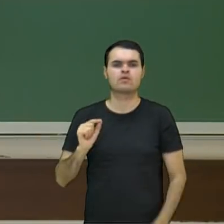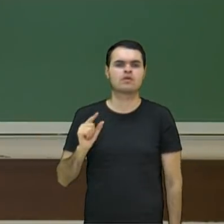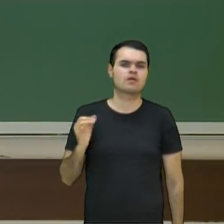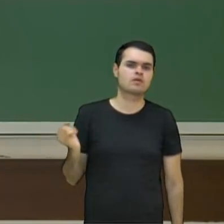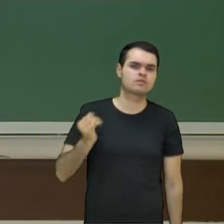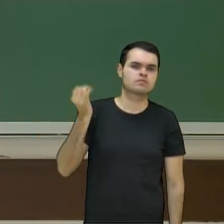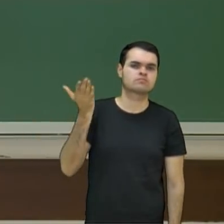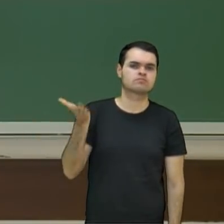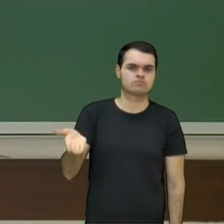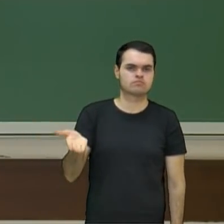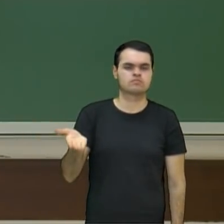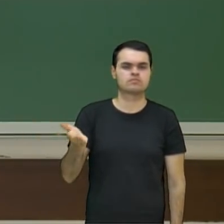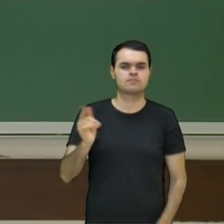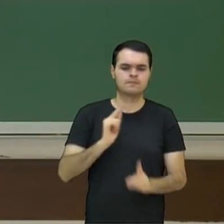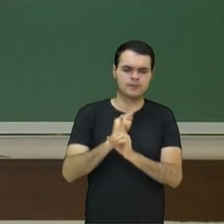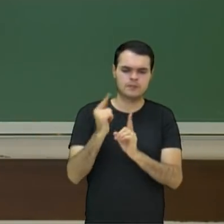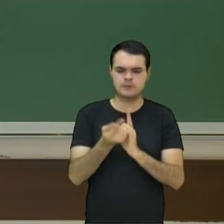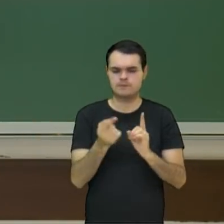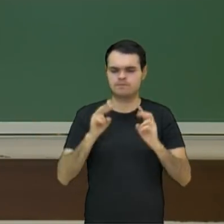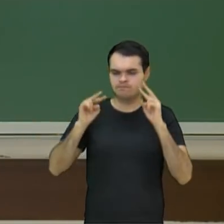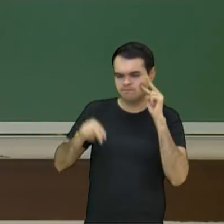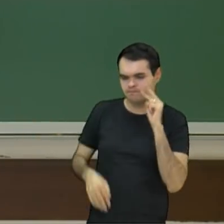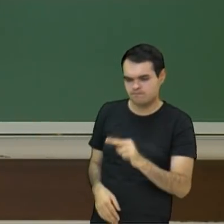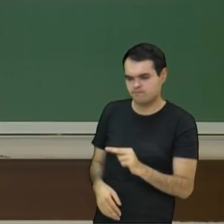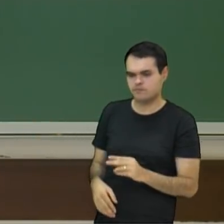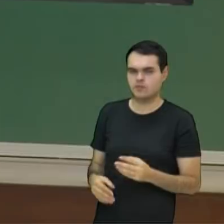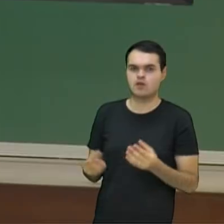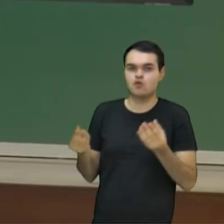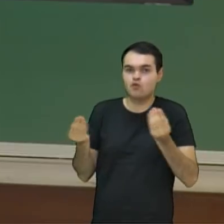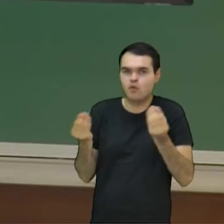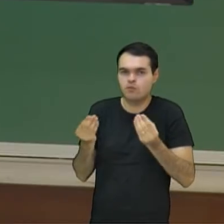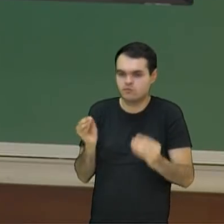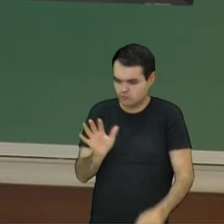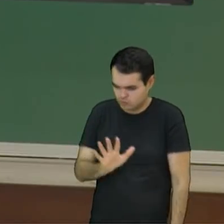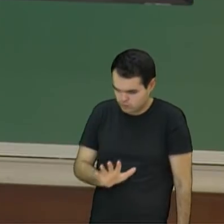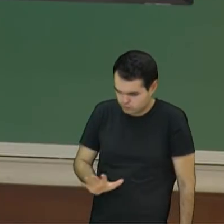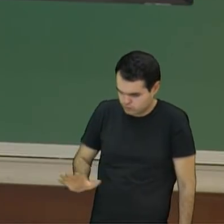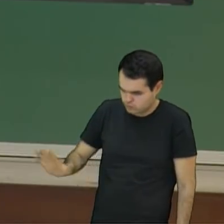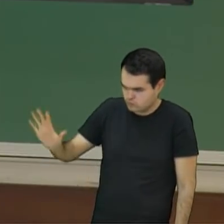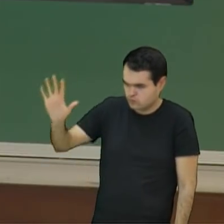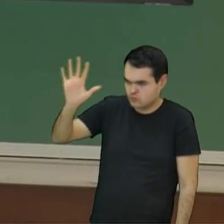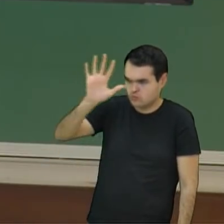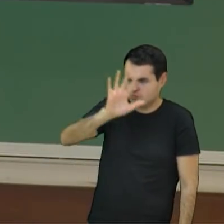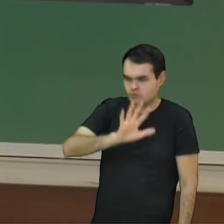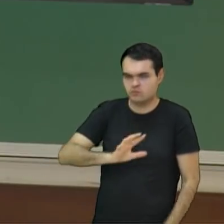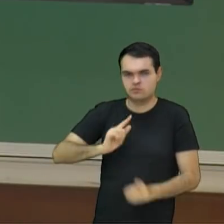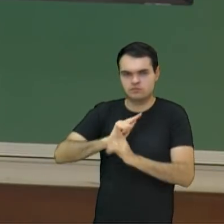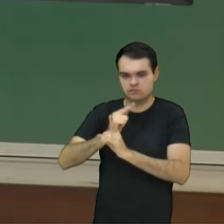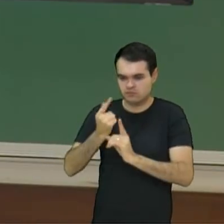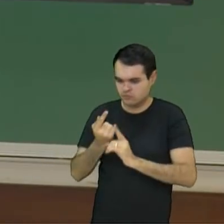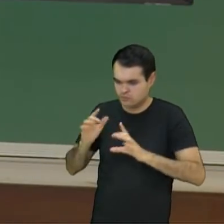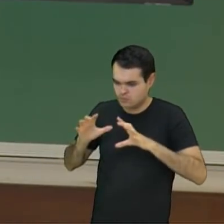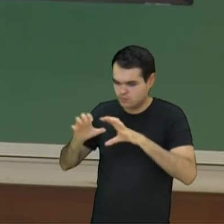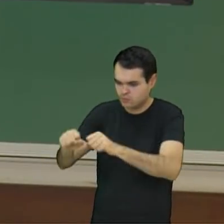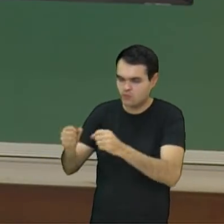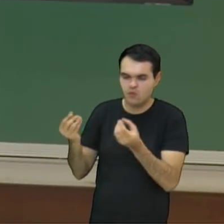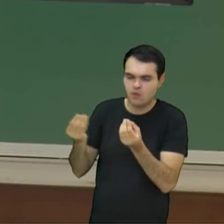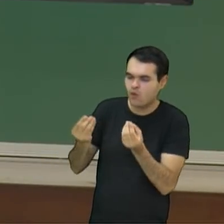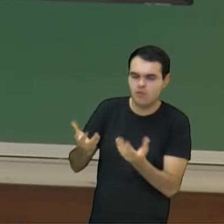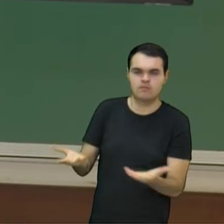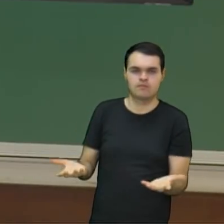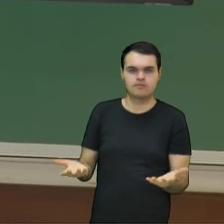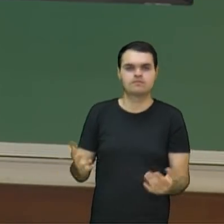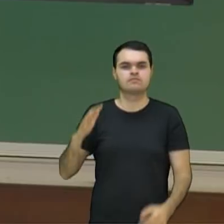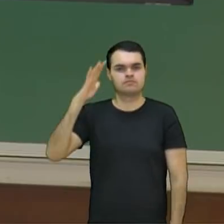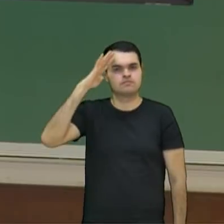nesse sentido aqui para a geografia? A forma como o espaço geográfico é ocupado. E, neste sentido, a gente tem que pensar